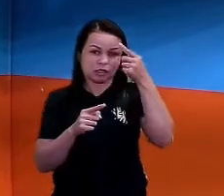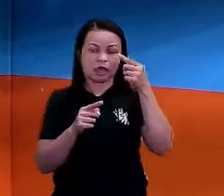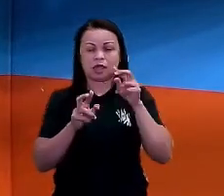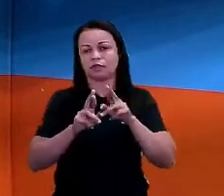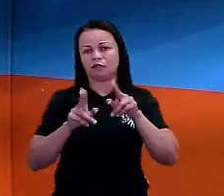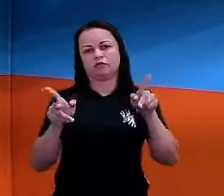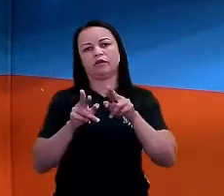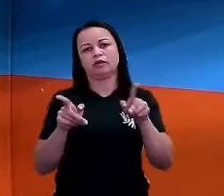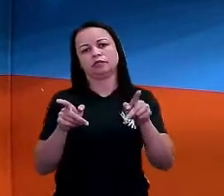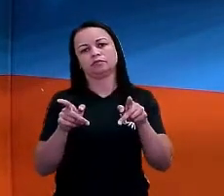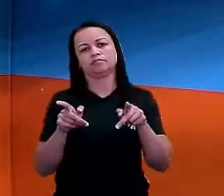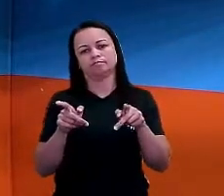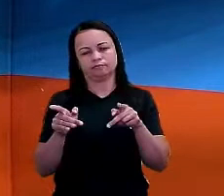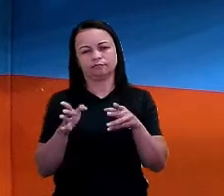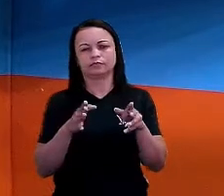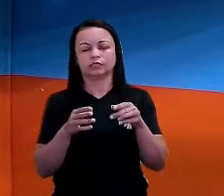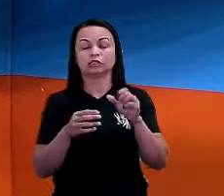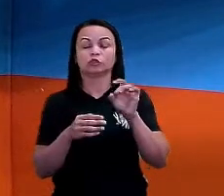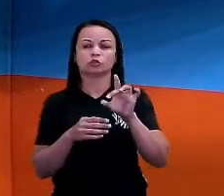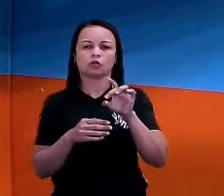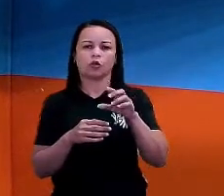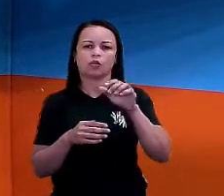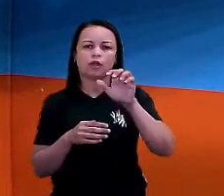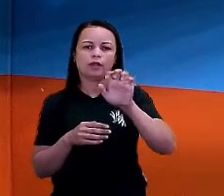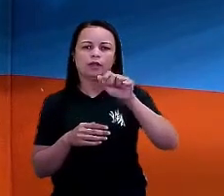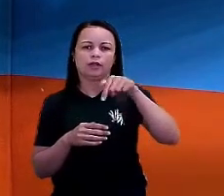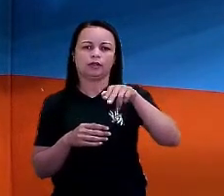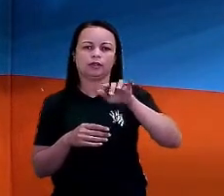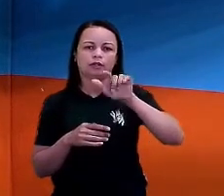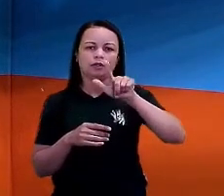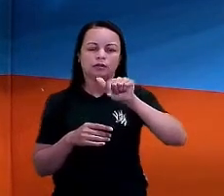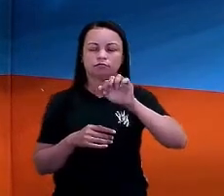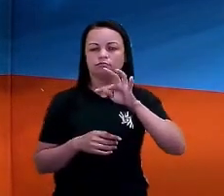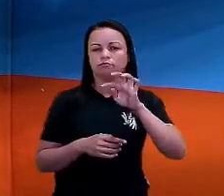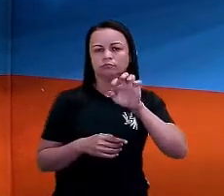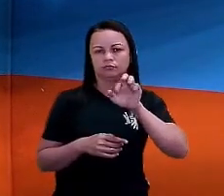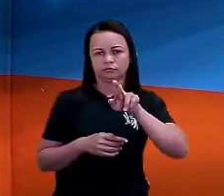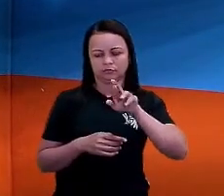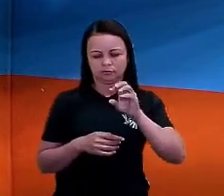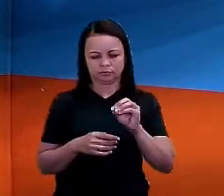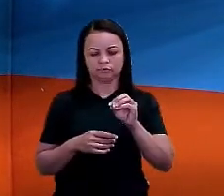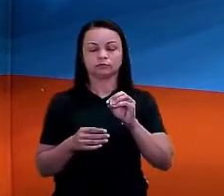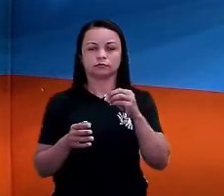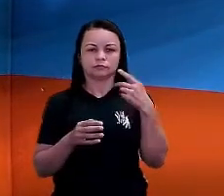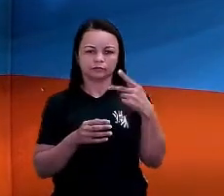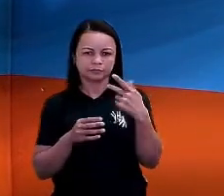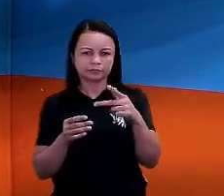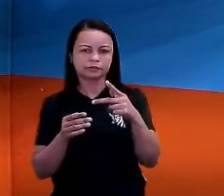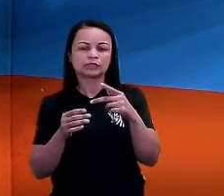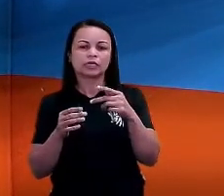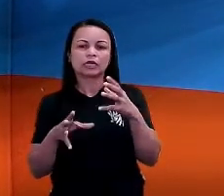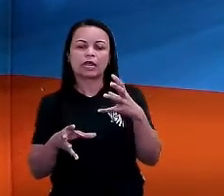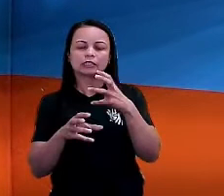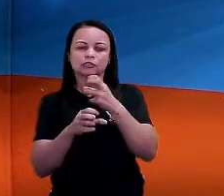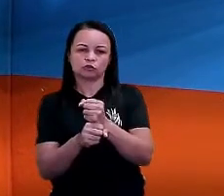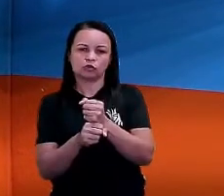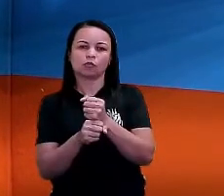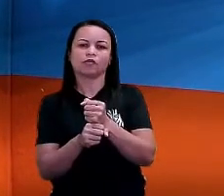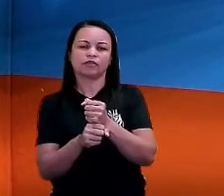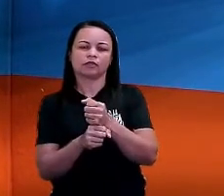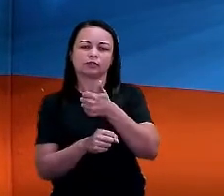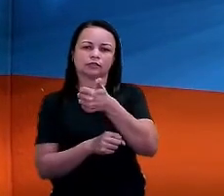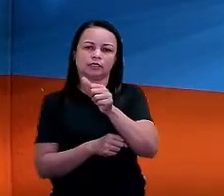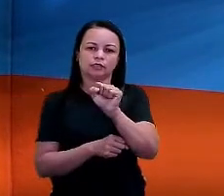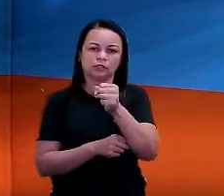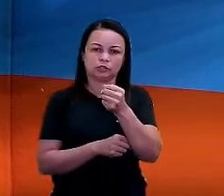triângulo equilátero, que tem os 3 lados iguais, e a gente sabe que a soma dos ângulos internos de um triângulo vai dar 180.